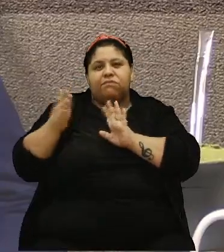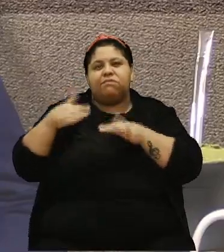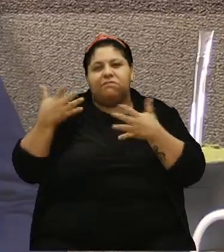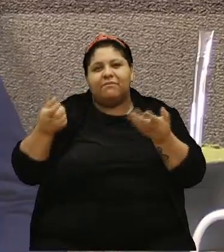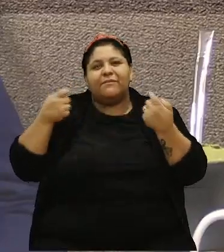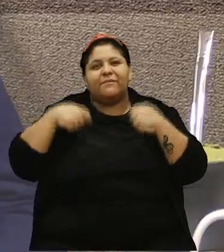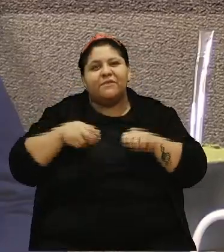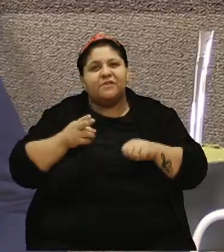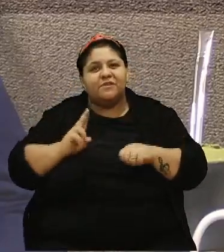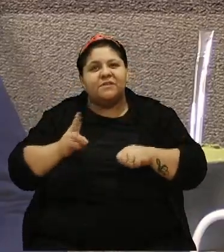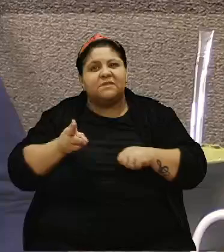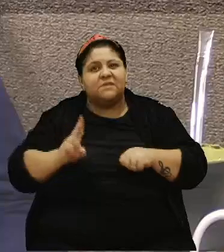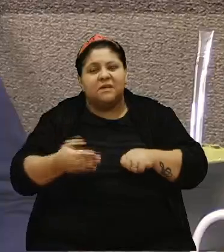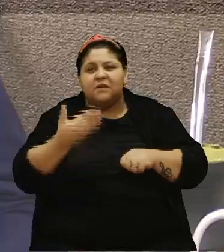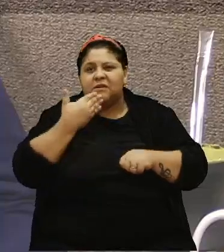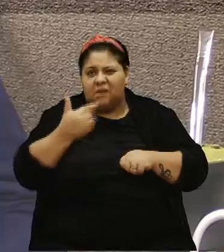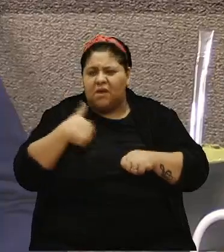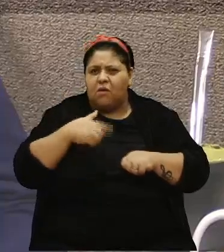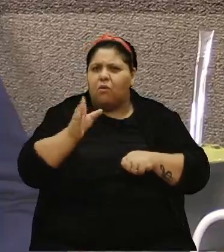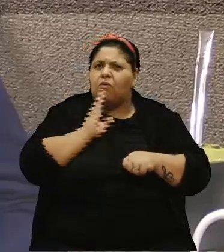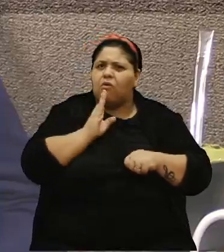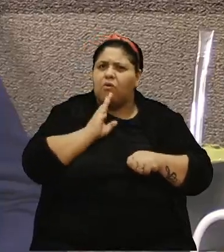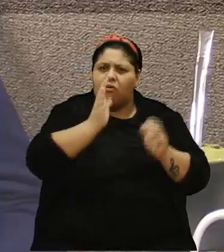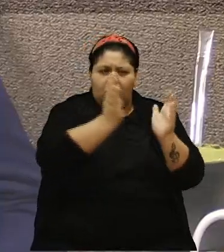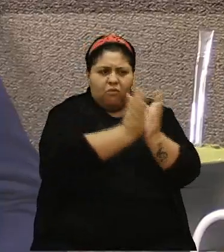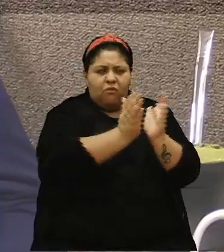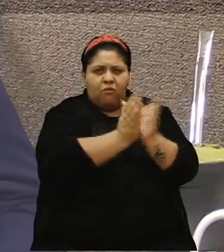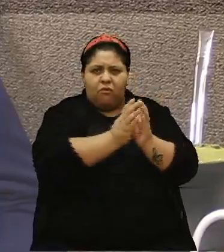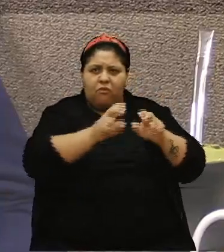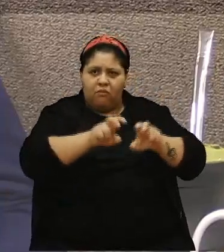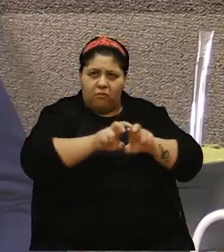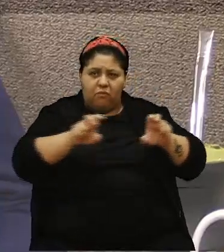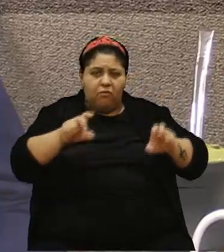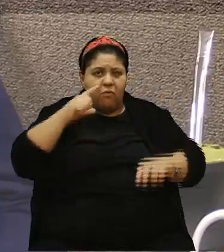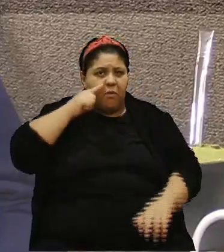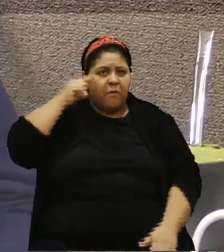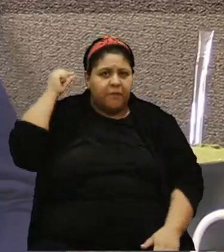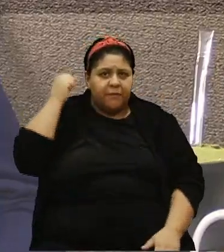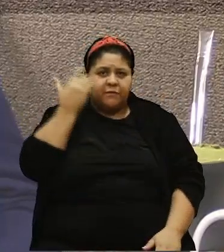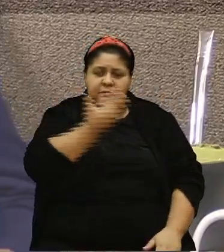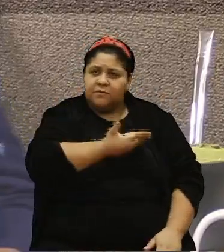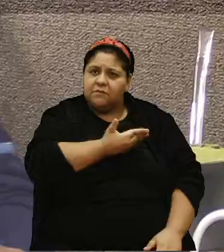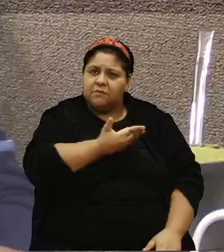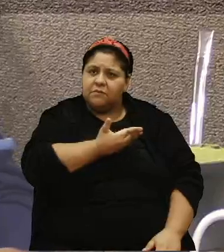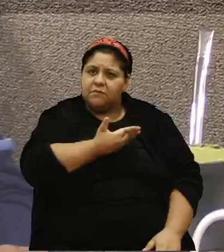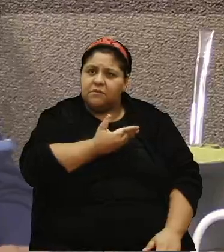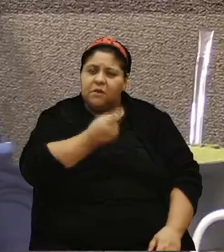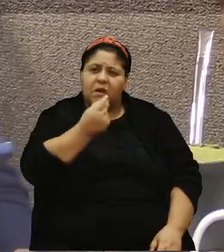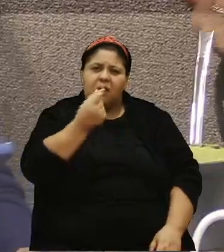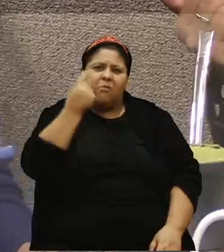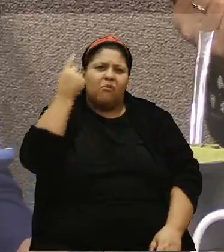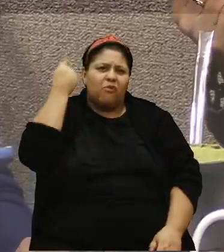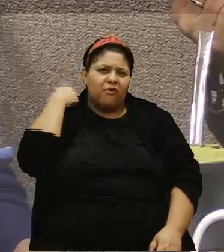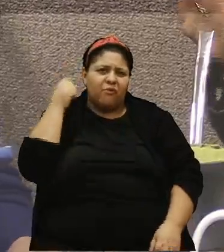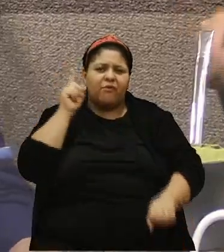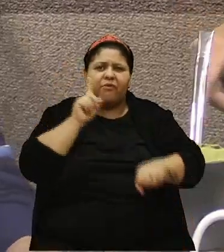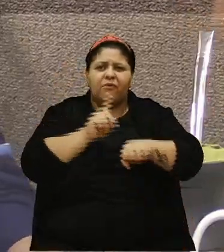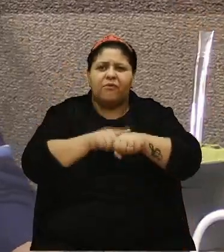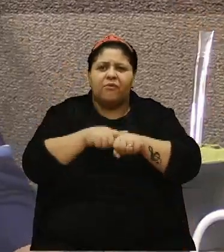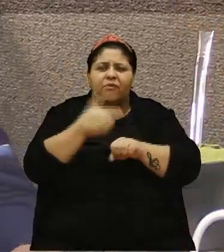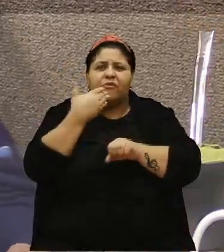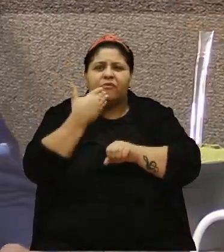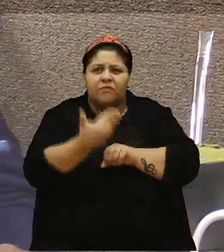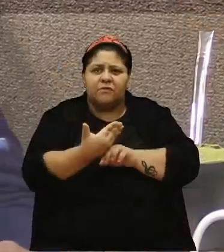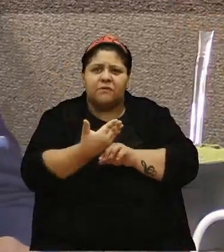precisa estar sempre ali cutucando. Eu conheci o meu colega de bancada aqui, o Aldonei, anos atrás, justamente